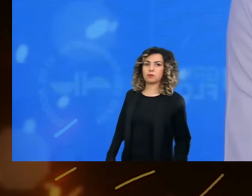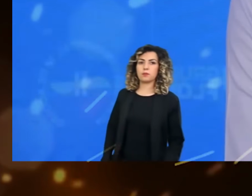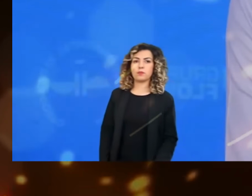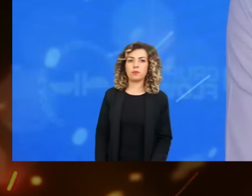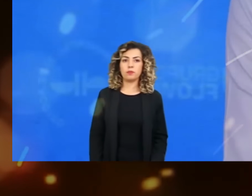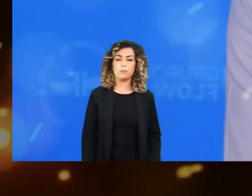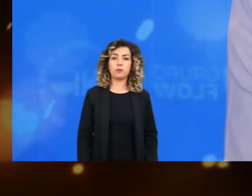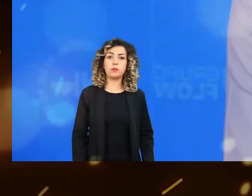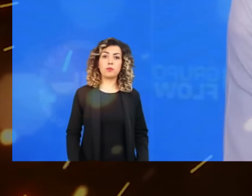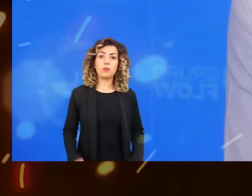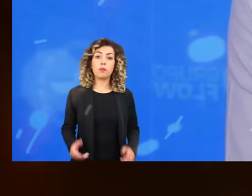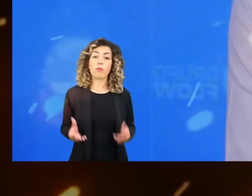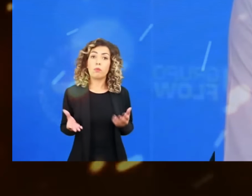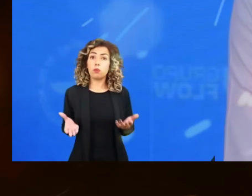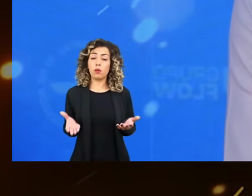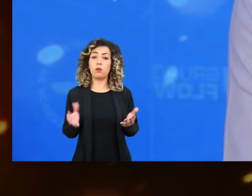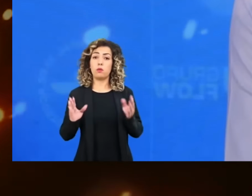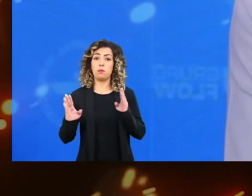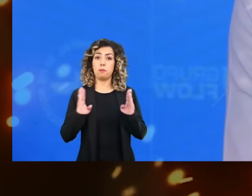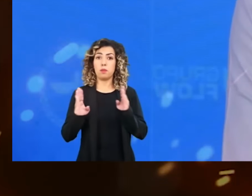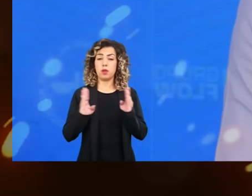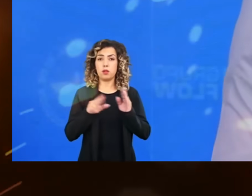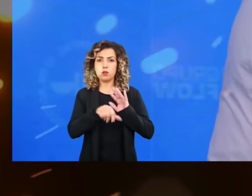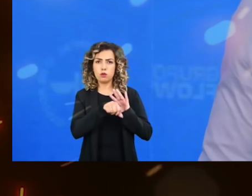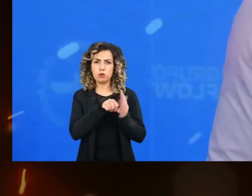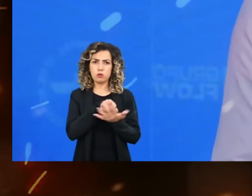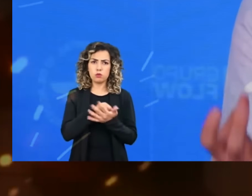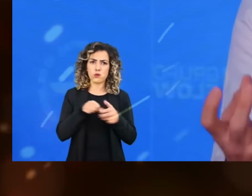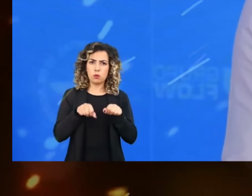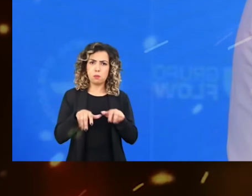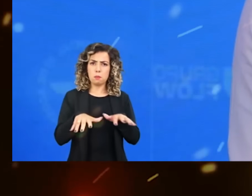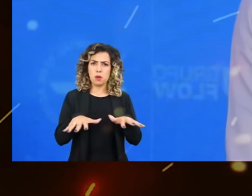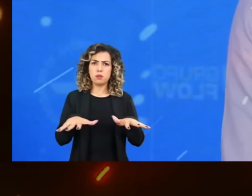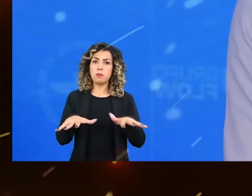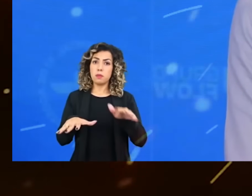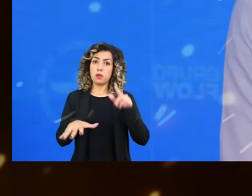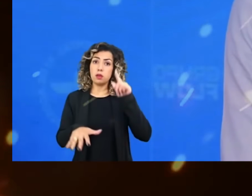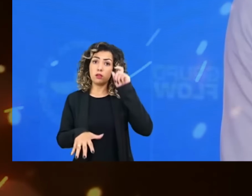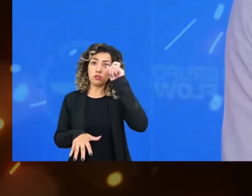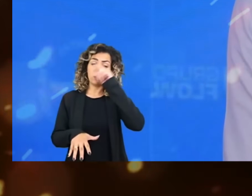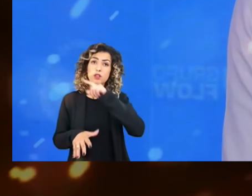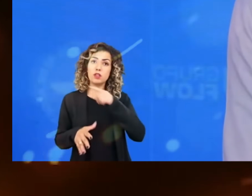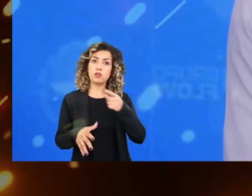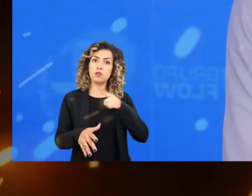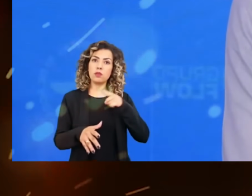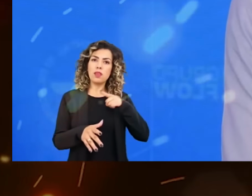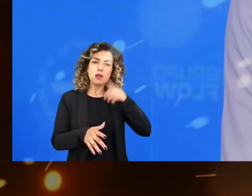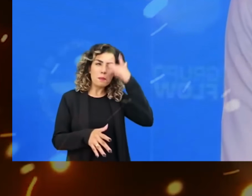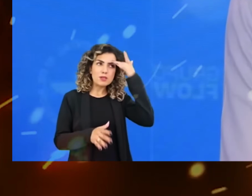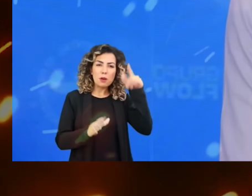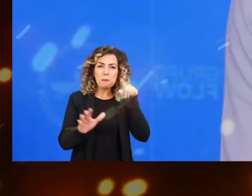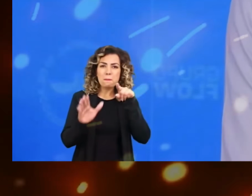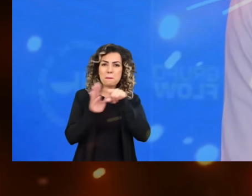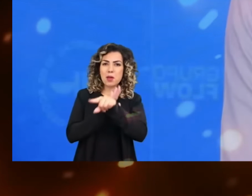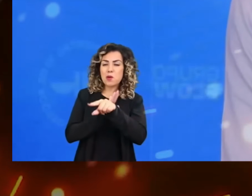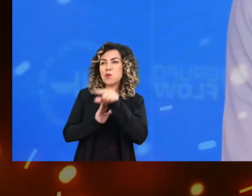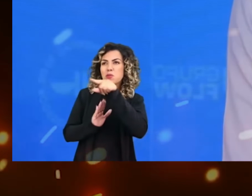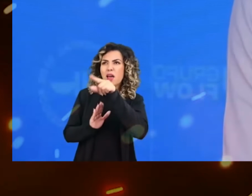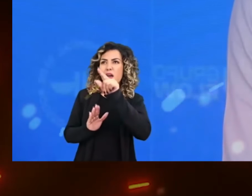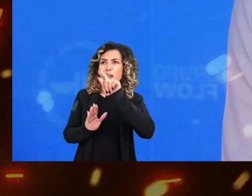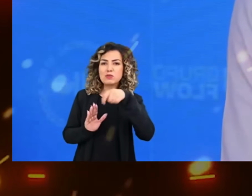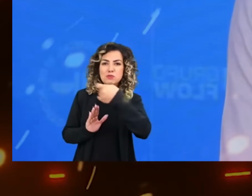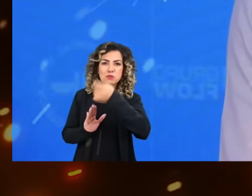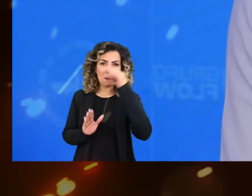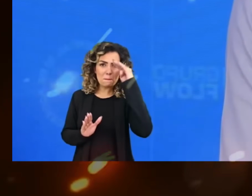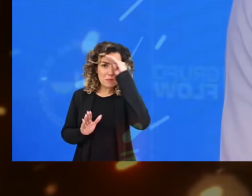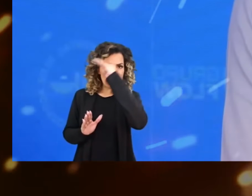né uma guerra de braço tanto é que a pergunta que foi feita já foi direcionada pro bolsonaro Ele não tá aqui para responder mas eu imagino